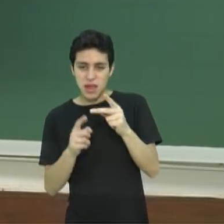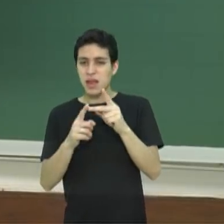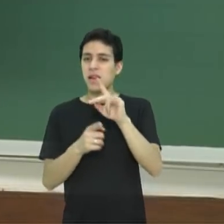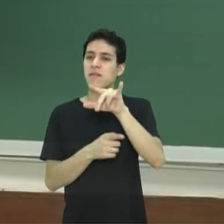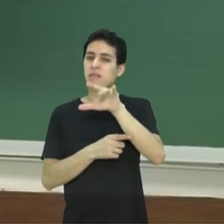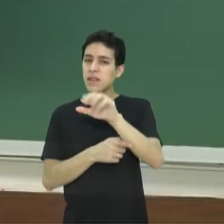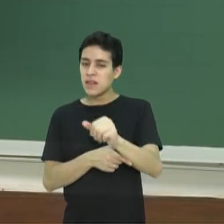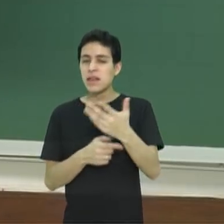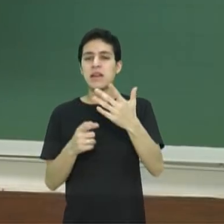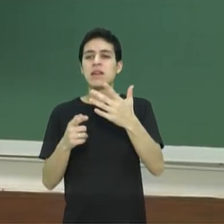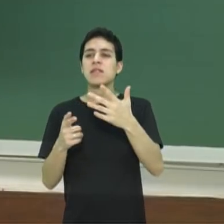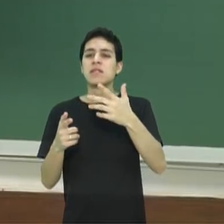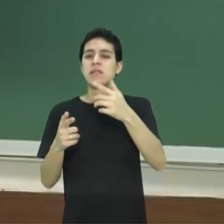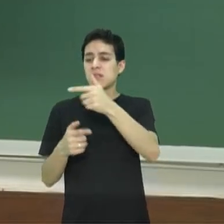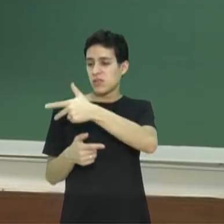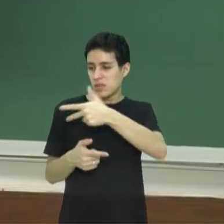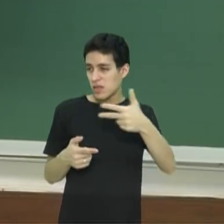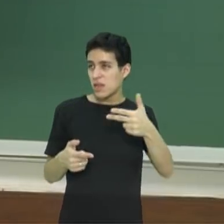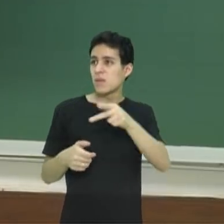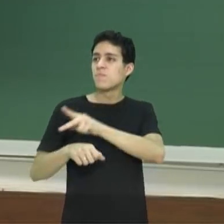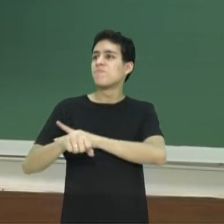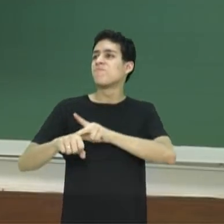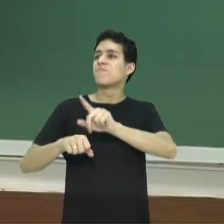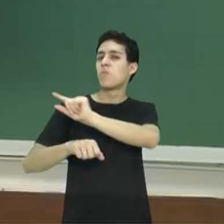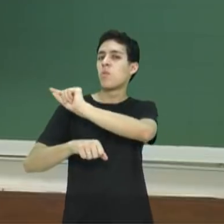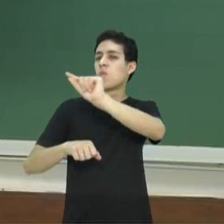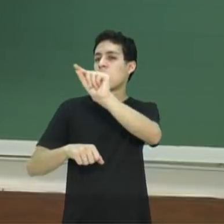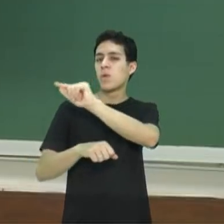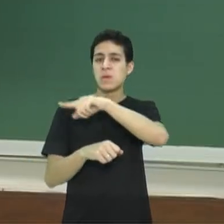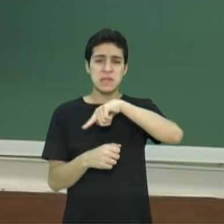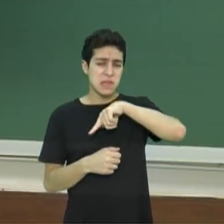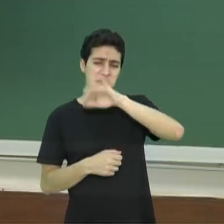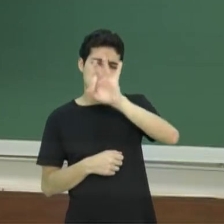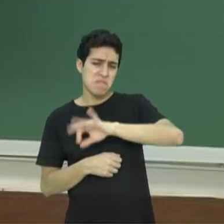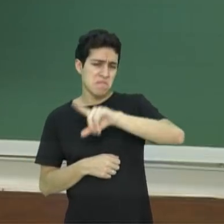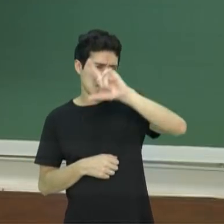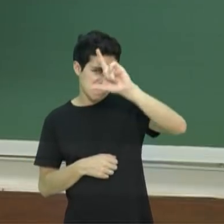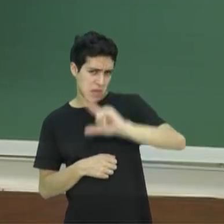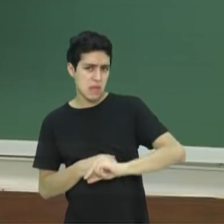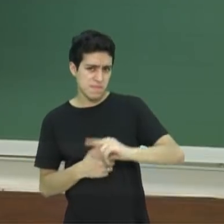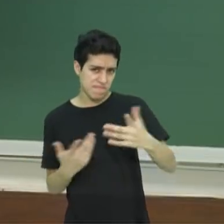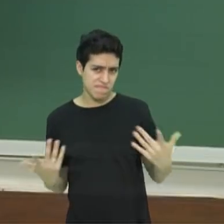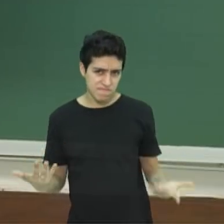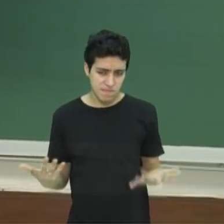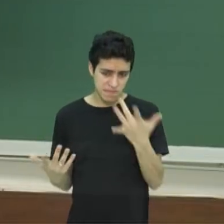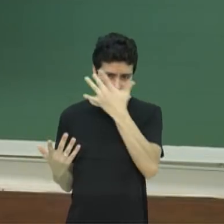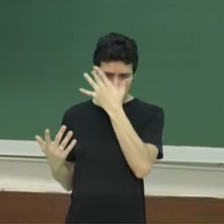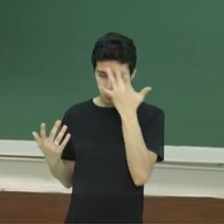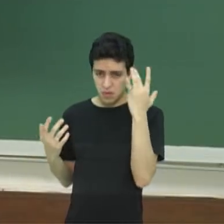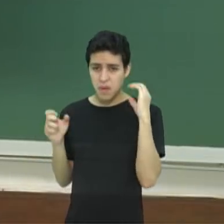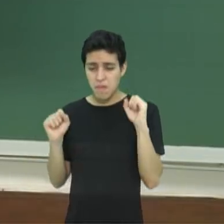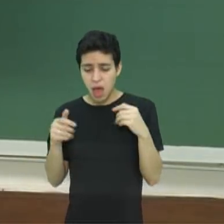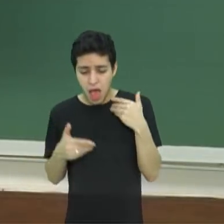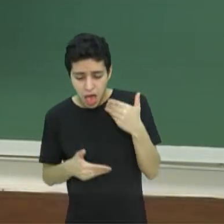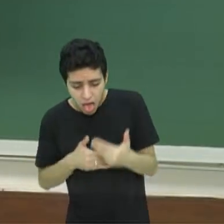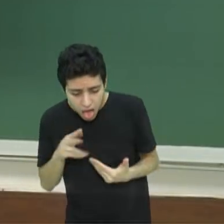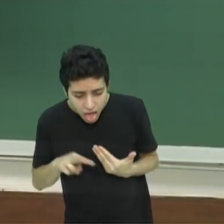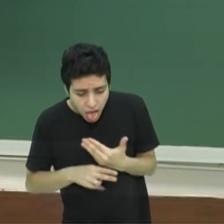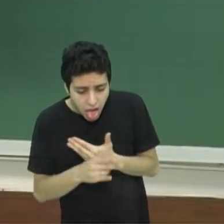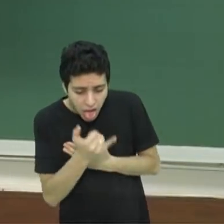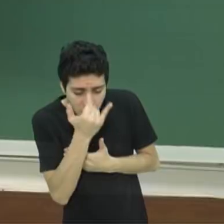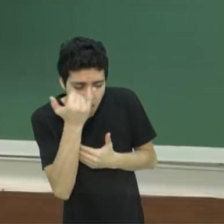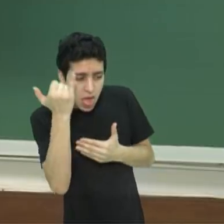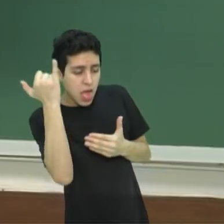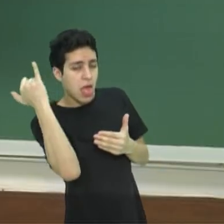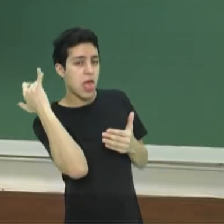Países Baixos, somente nessa condição de uma porcentagem menor de cidadãos que, porventura, vão engrossar